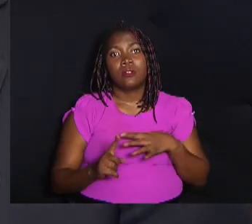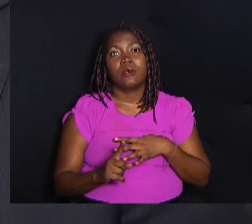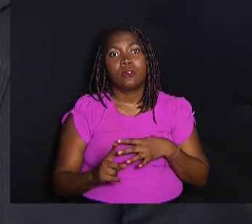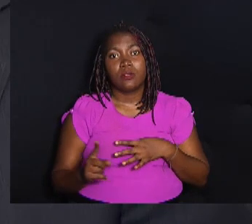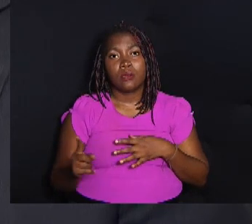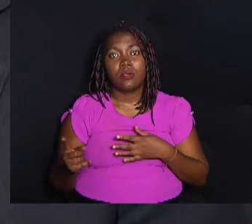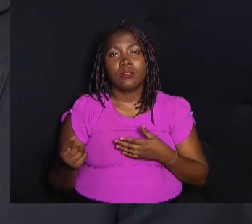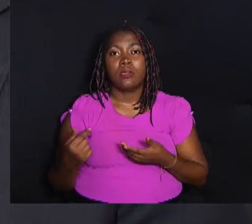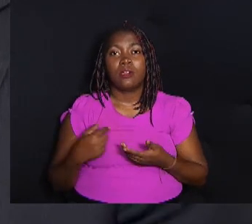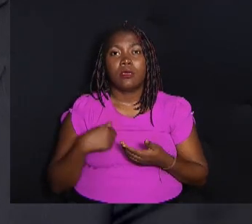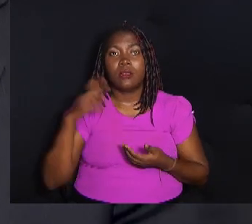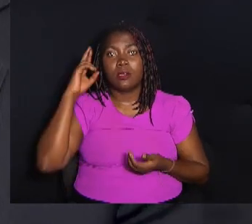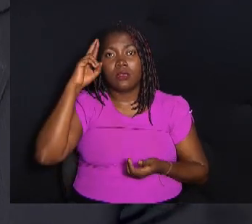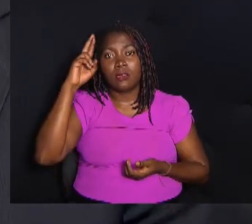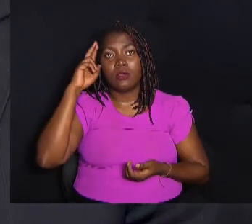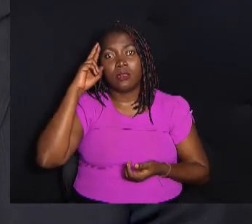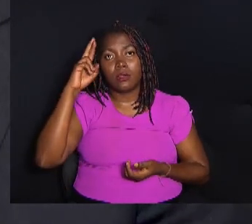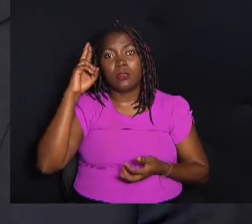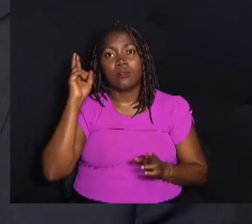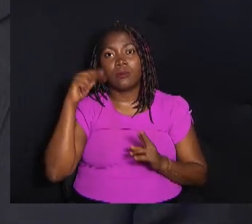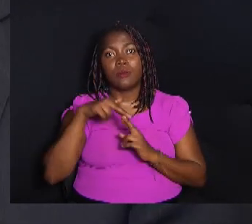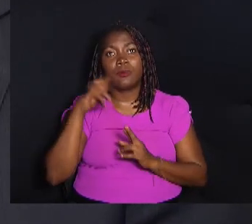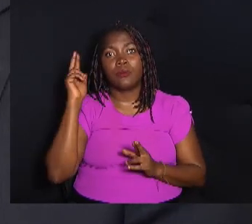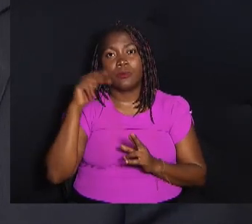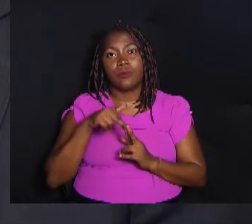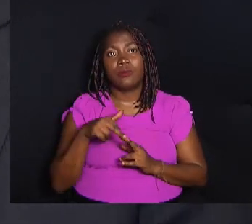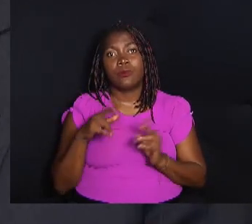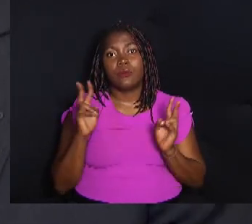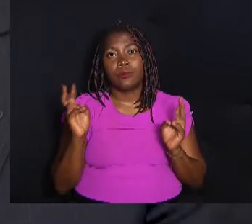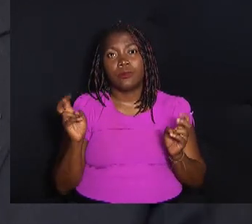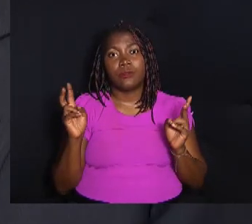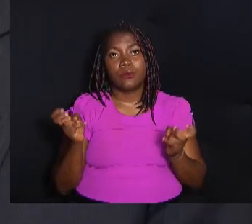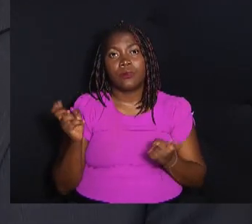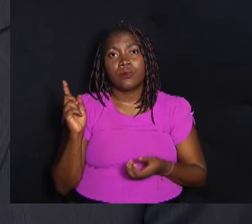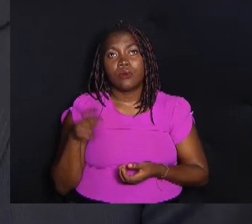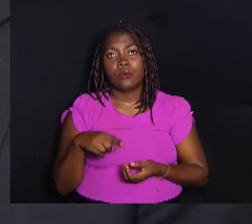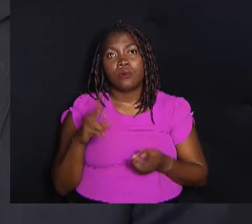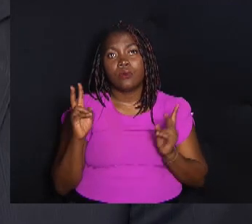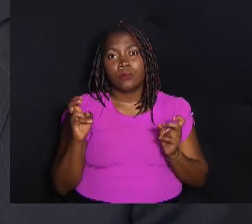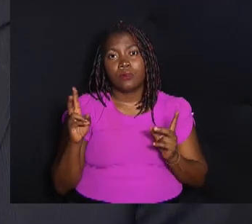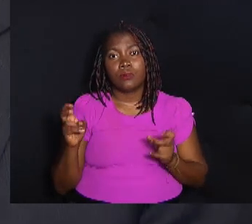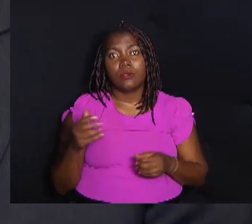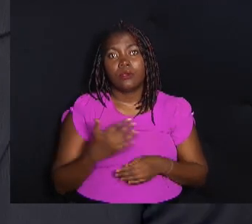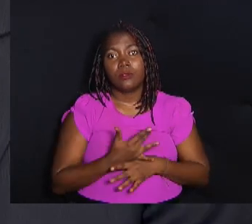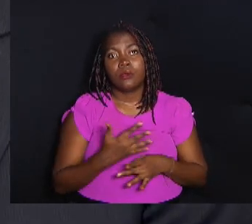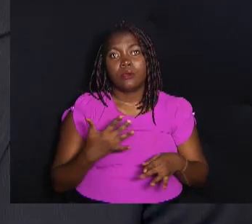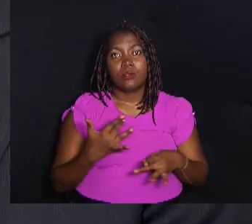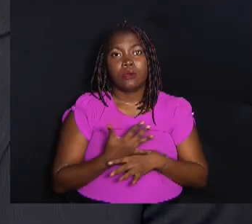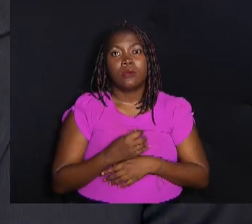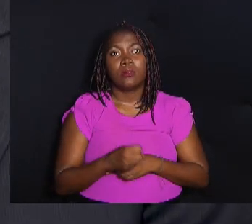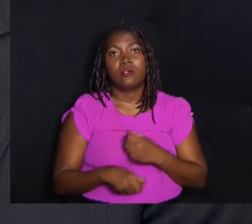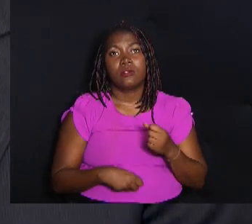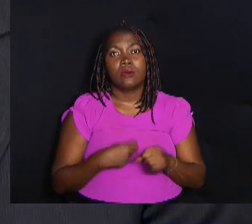tarefa de representar esse esse tema que éto da região metropolitana nesse